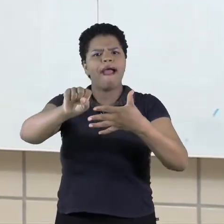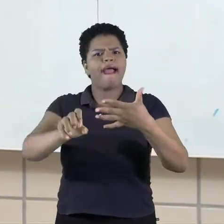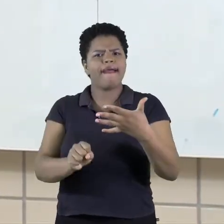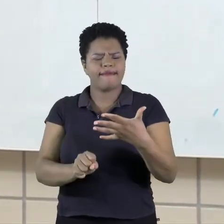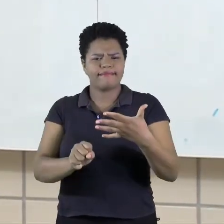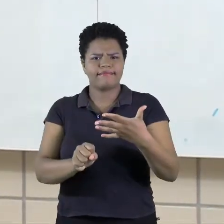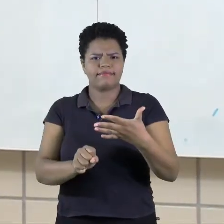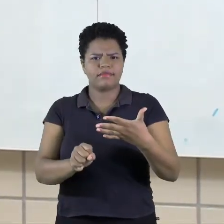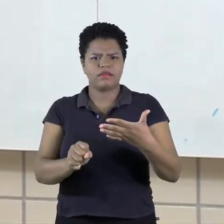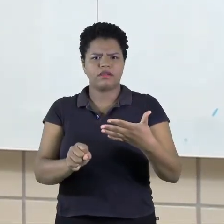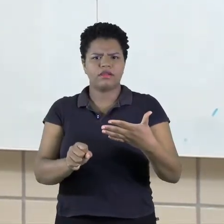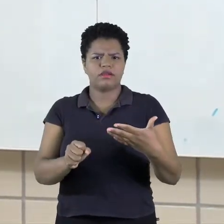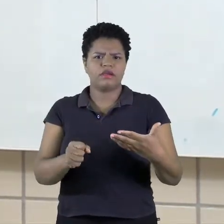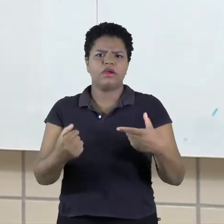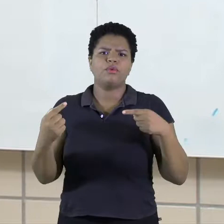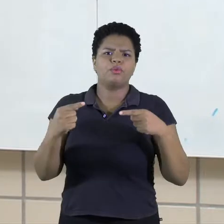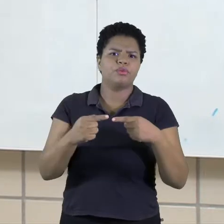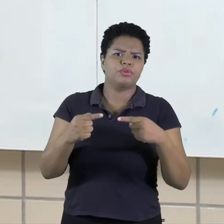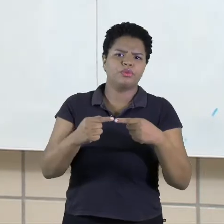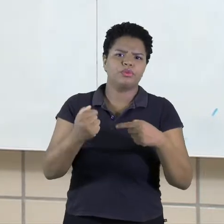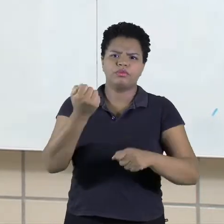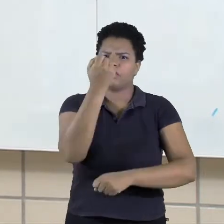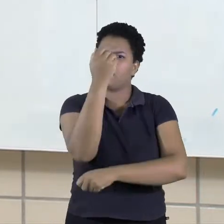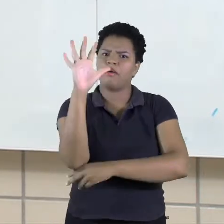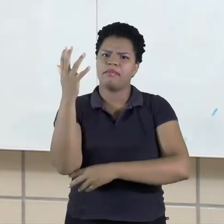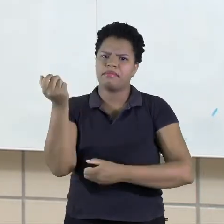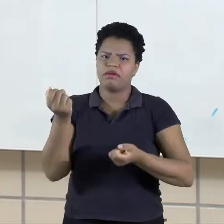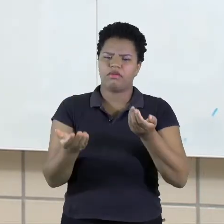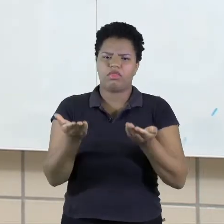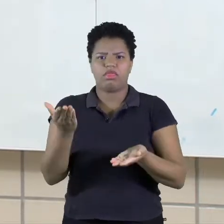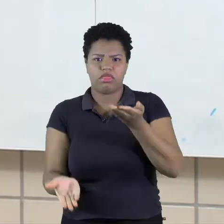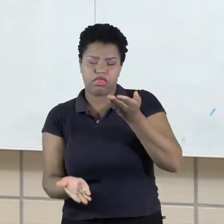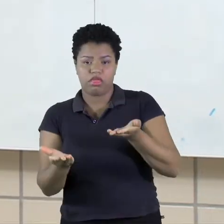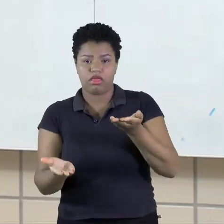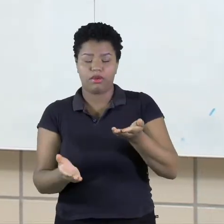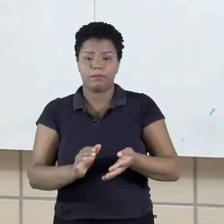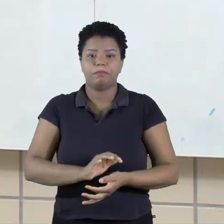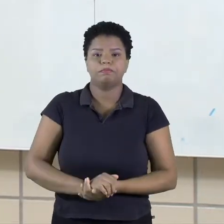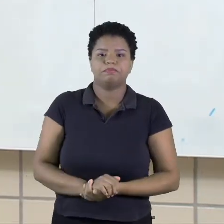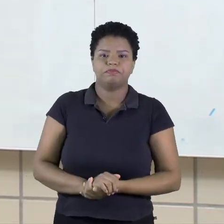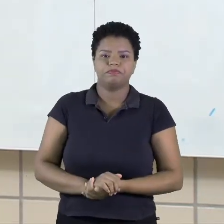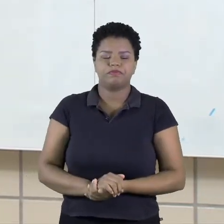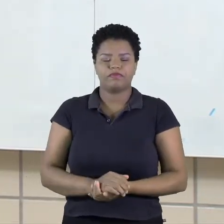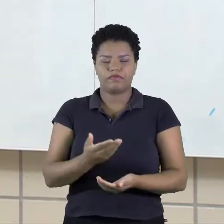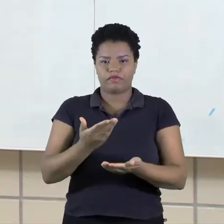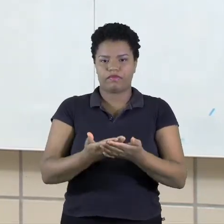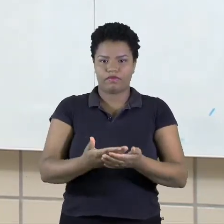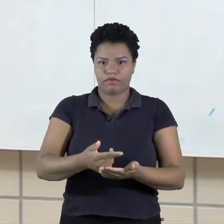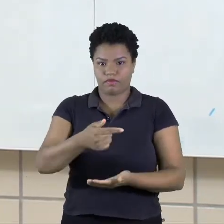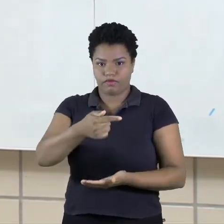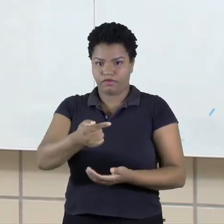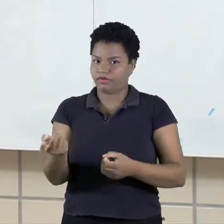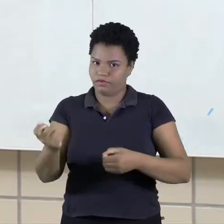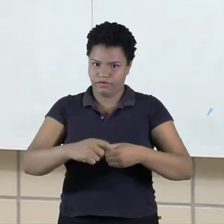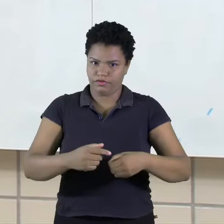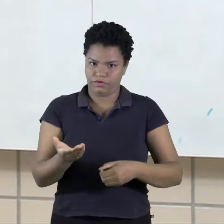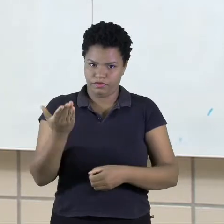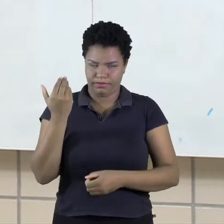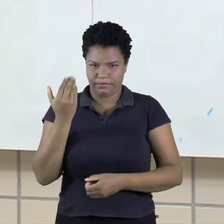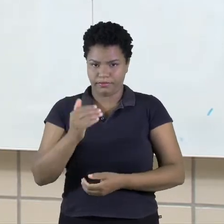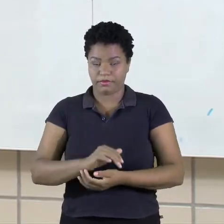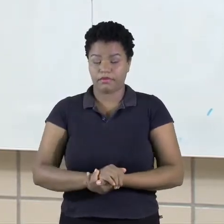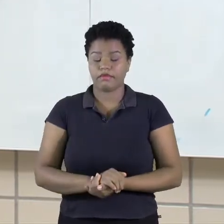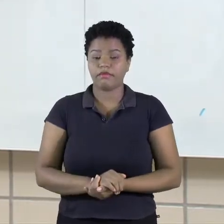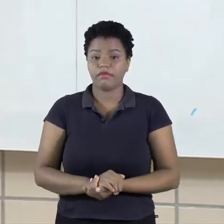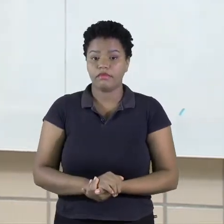ver com desequilíbrio ambiental. Vamos voltar lá para a nossa aula passada, nossa aula 7. Lá na aula 7, eu falei para vocês que